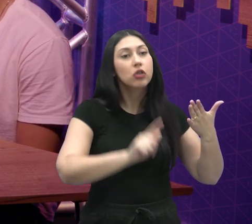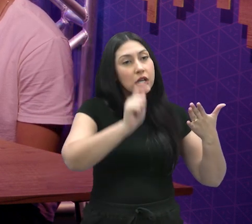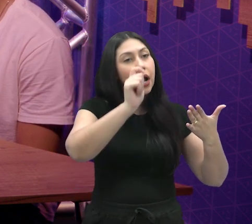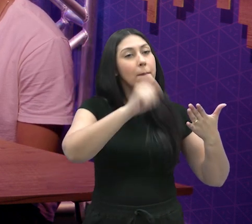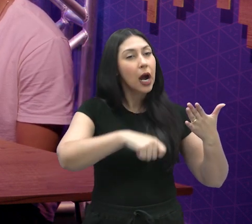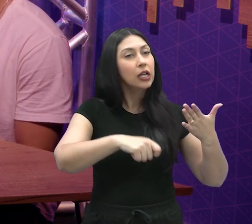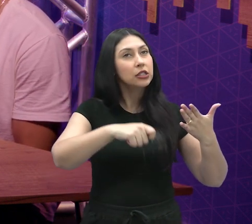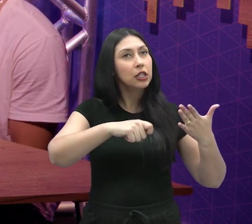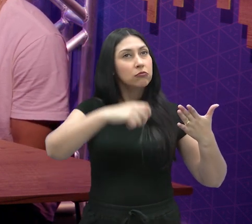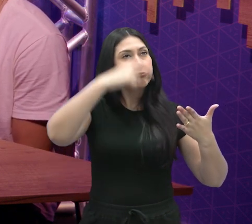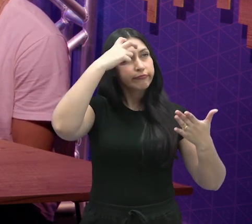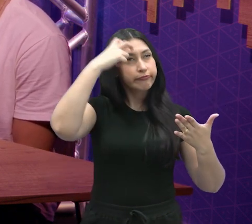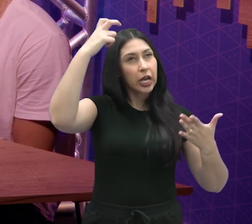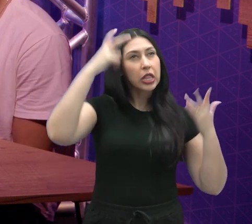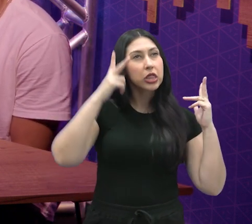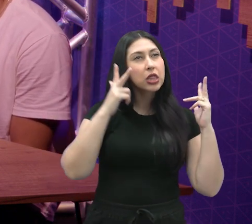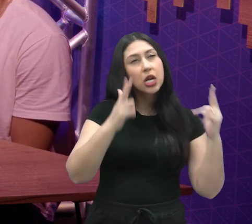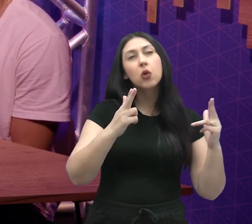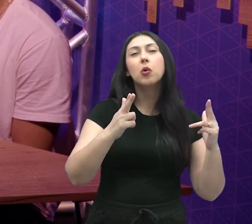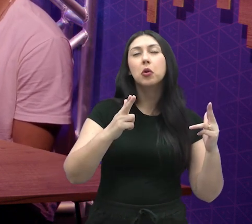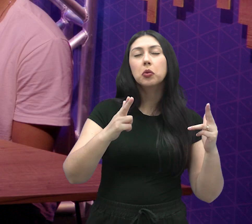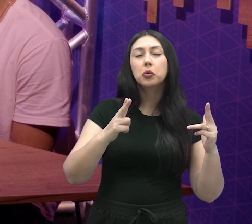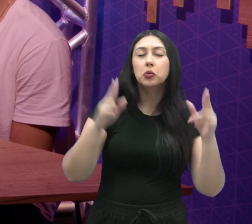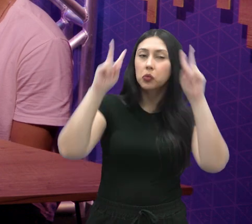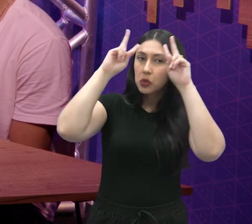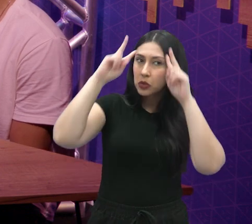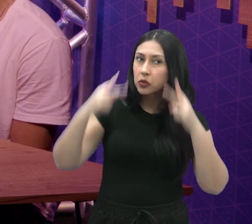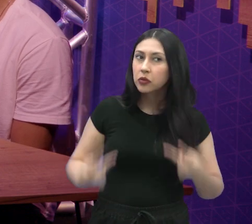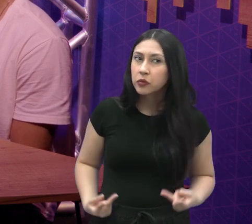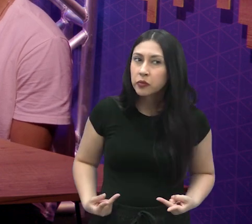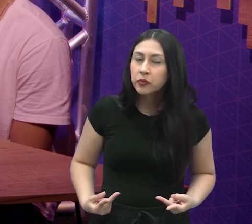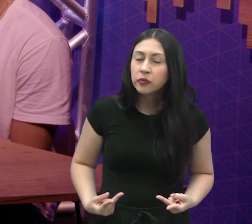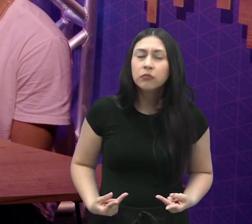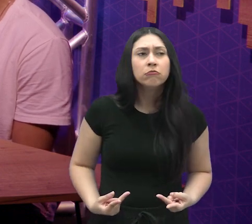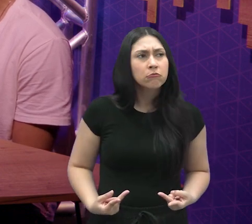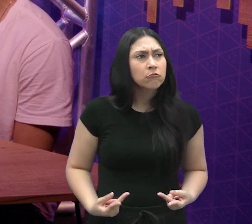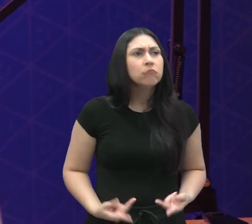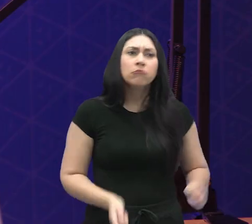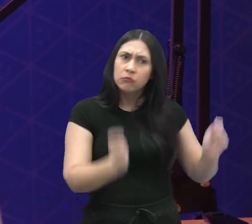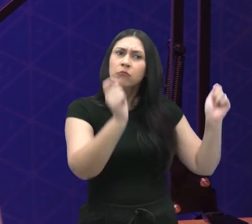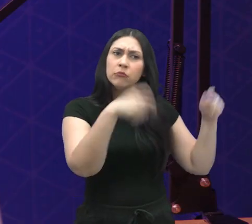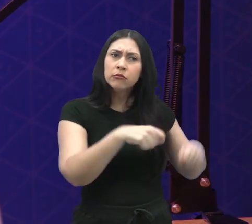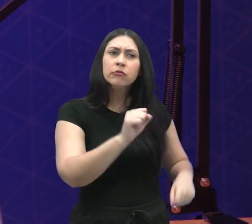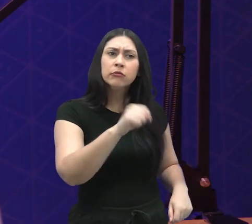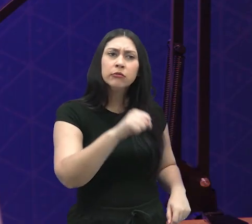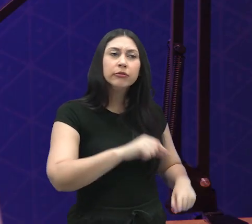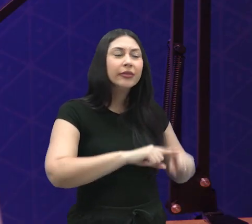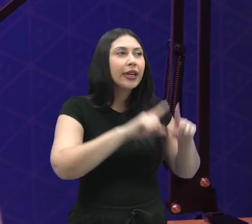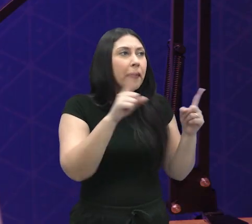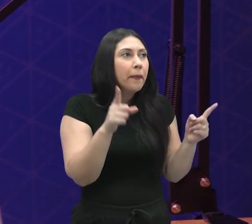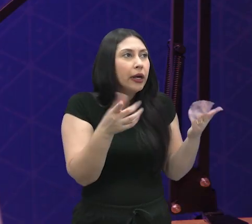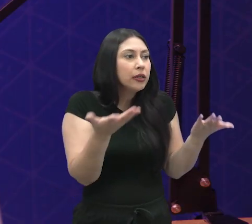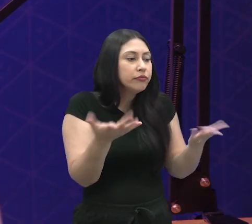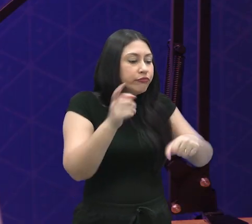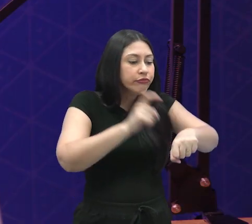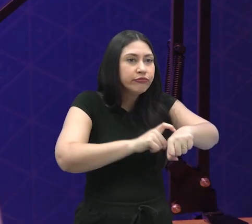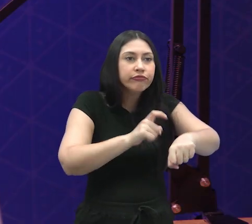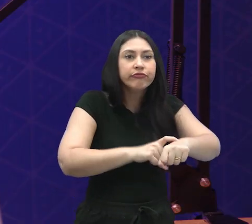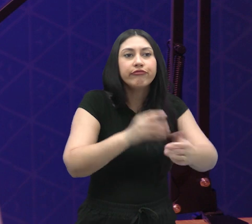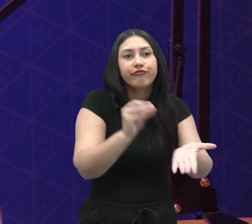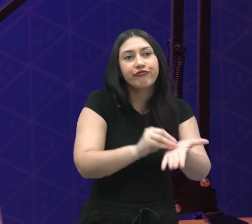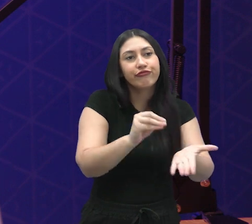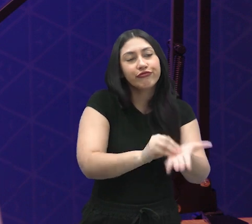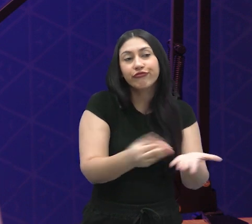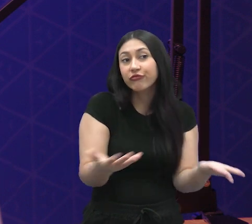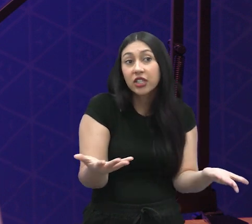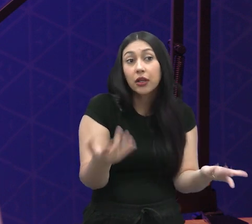também poderiam desenvolver uma inteligência tal qual a dos seres humanos? E sim, poderiam, só que elas não têm tempo